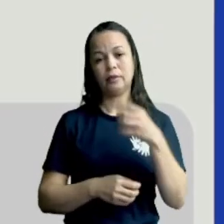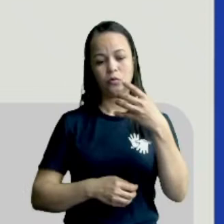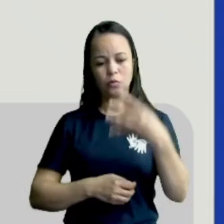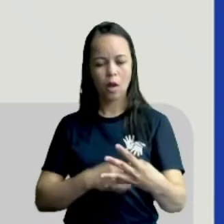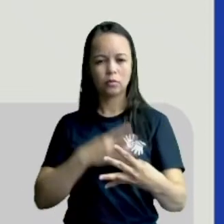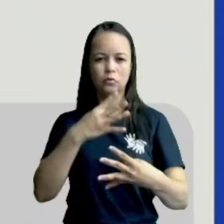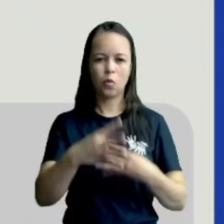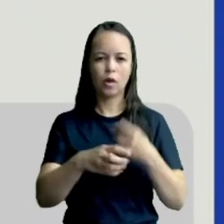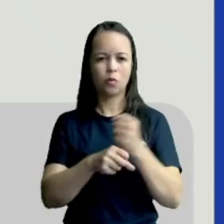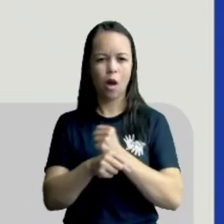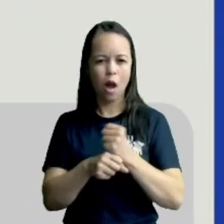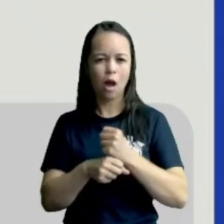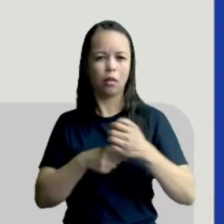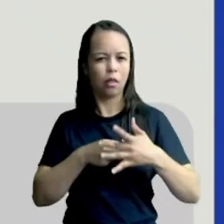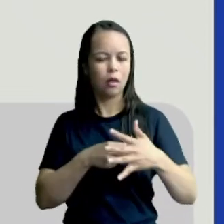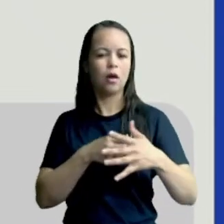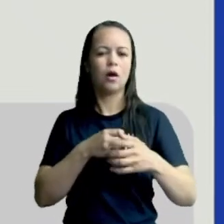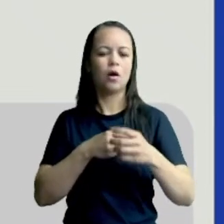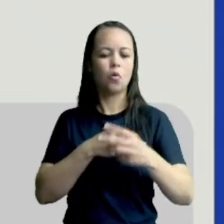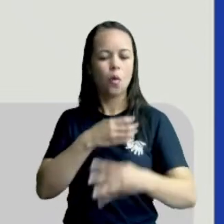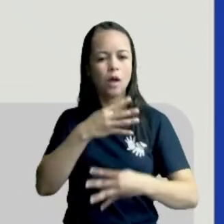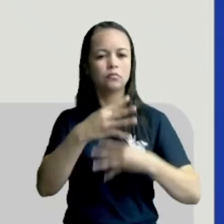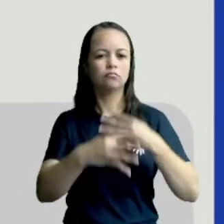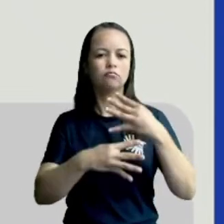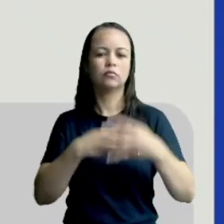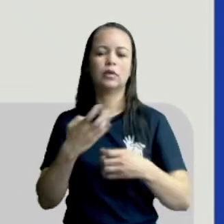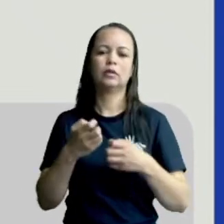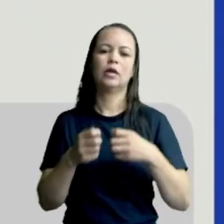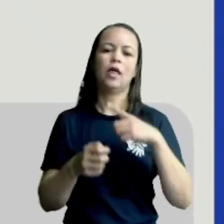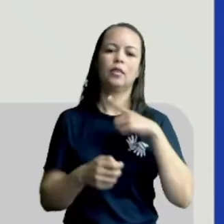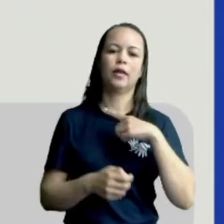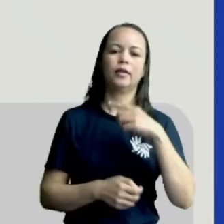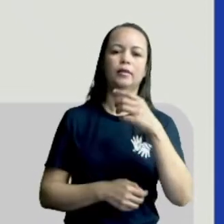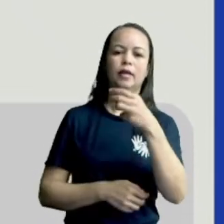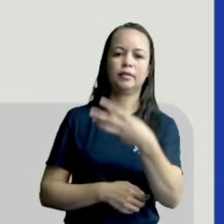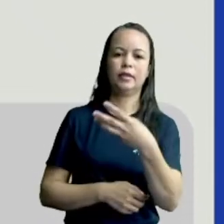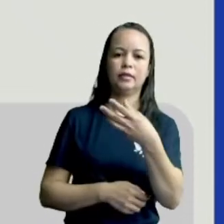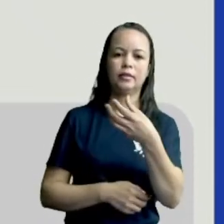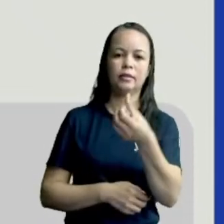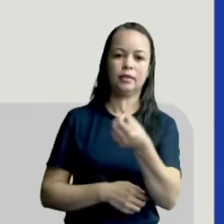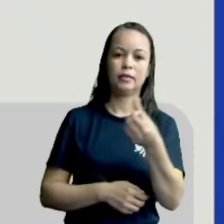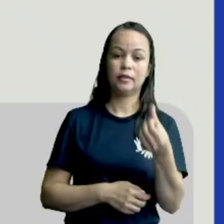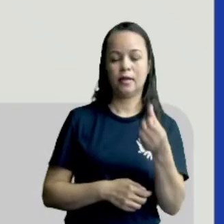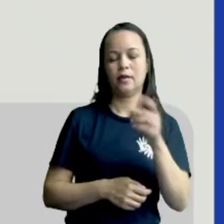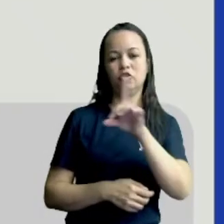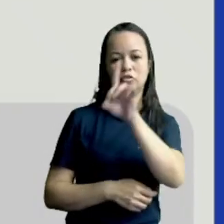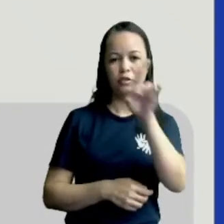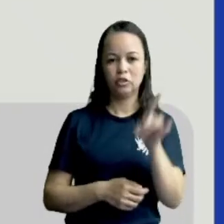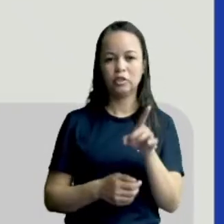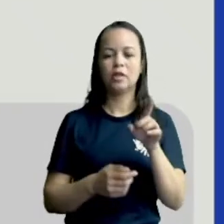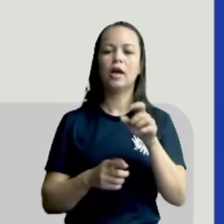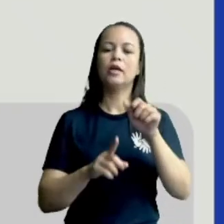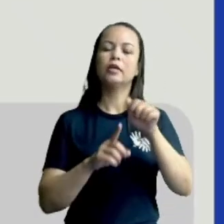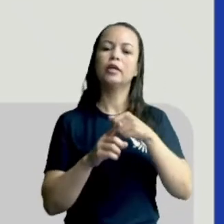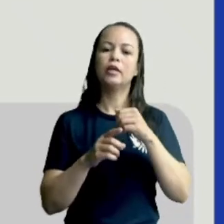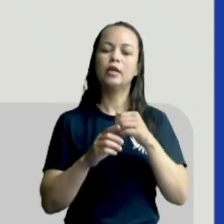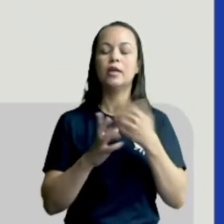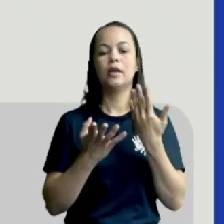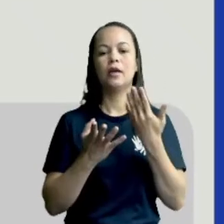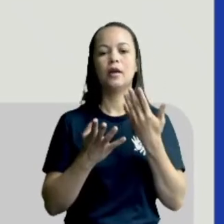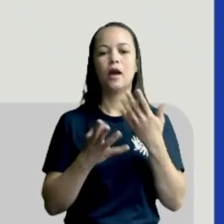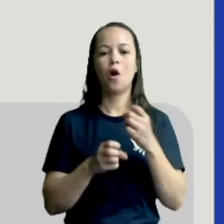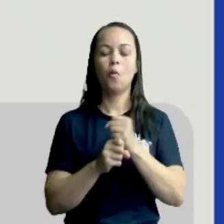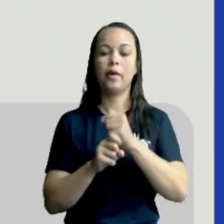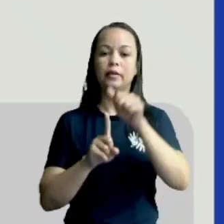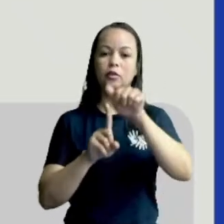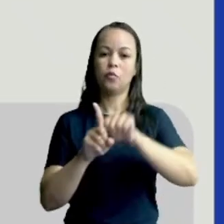o ano tem 366 dias, que é aquele diazinho que aumenta lá em fevereiro, que a gente fica com 29 dias em